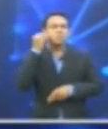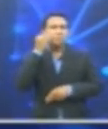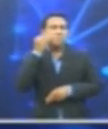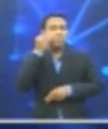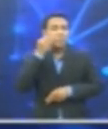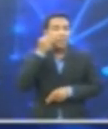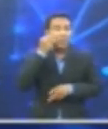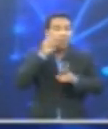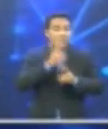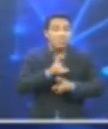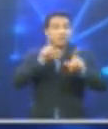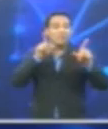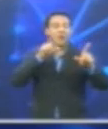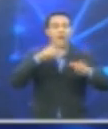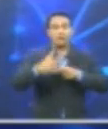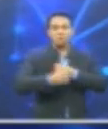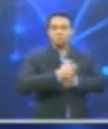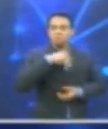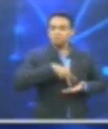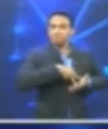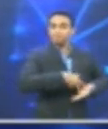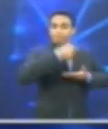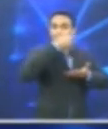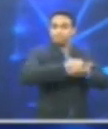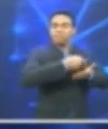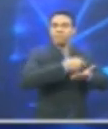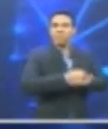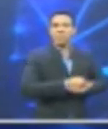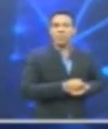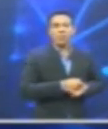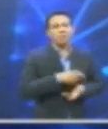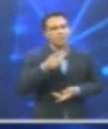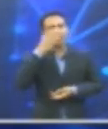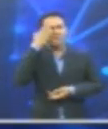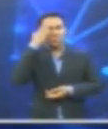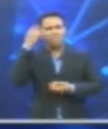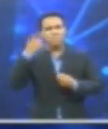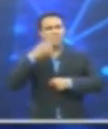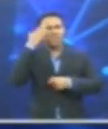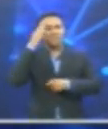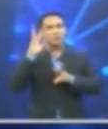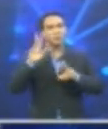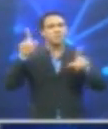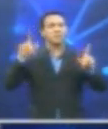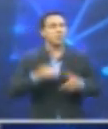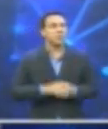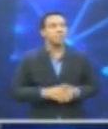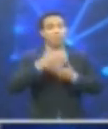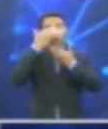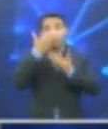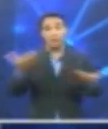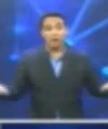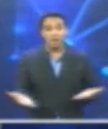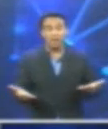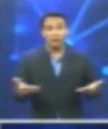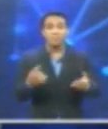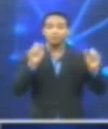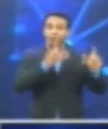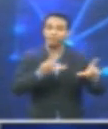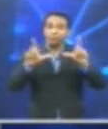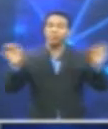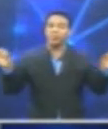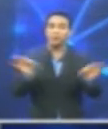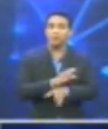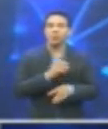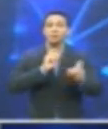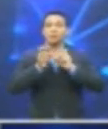é diferente de competência. Eu só devia saber dessa distinção. Obrigado, candidatos. Concluído este primeiro bloco